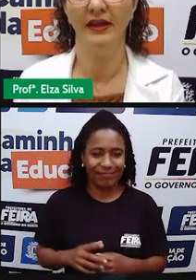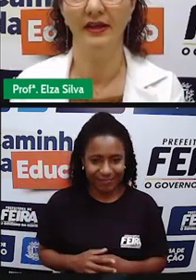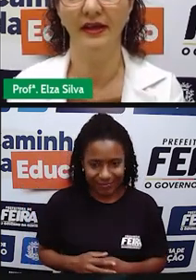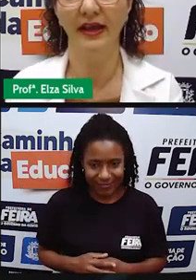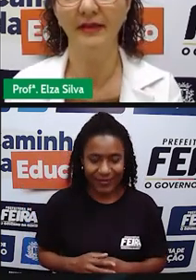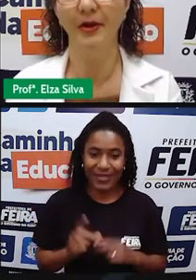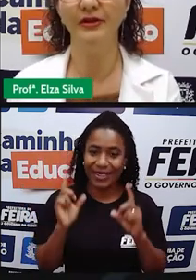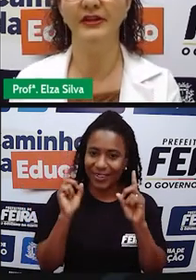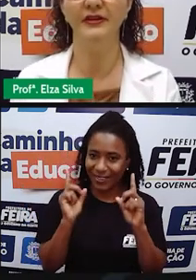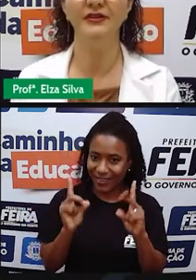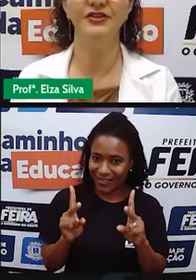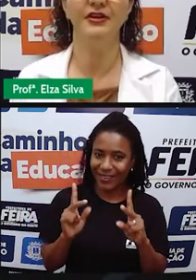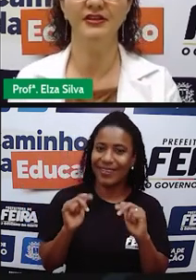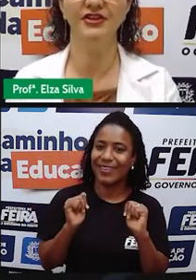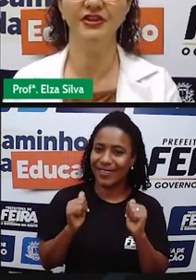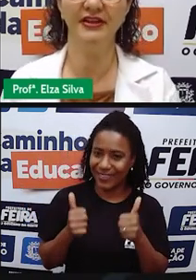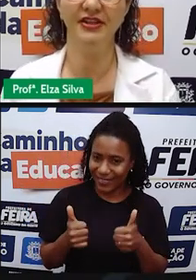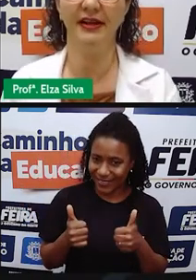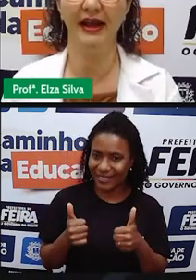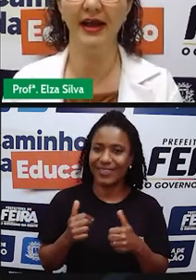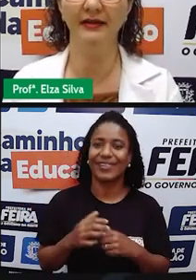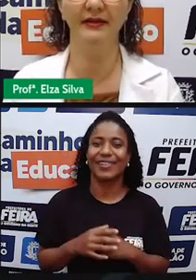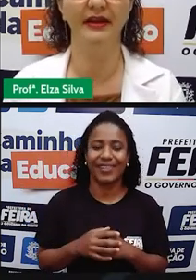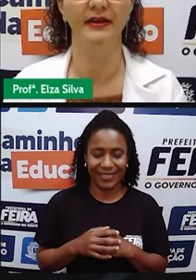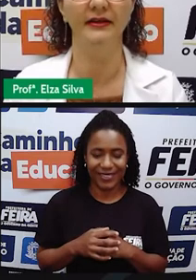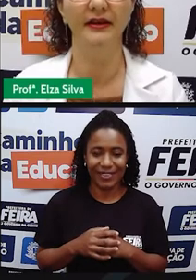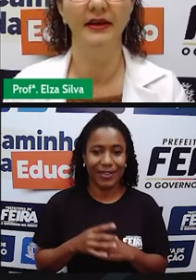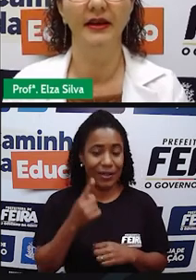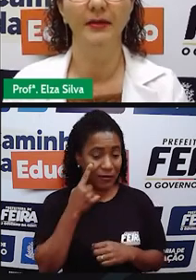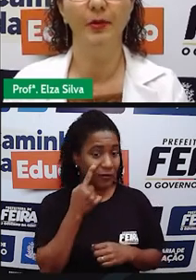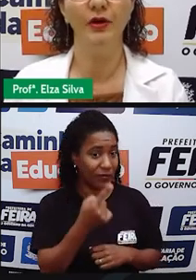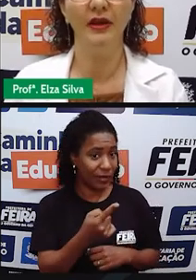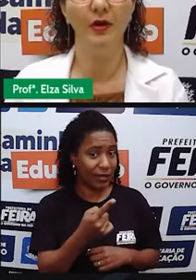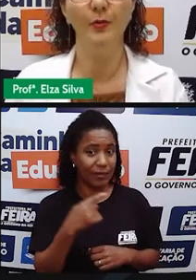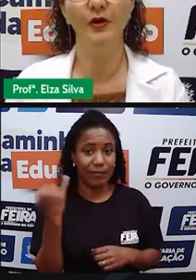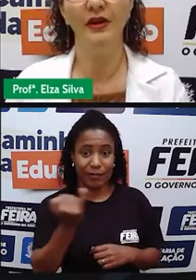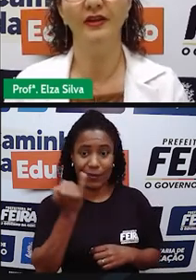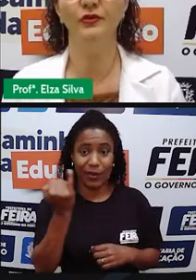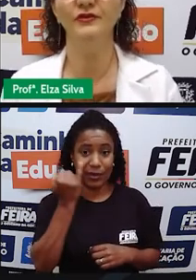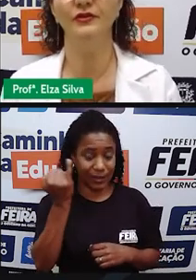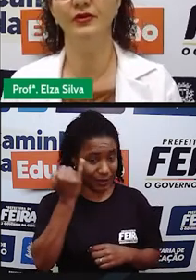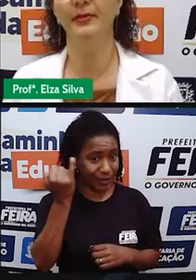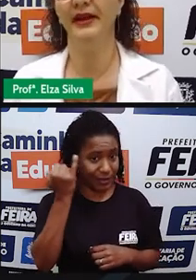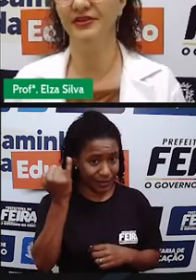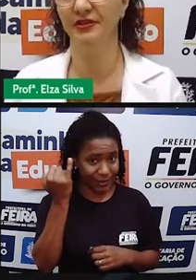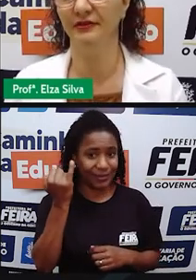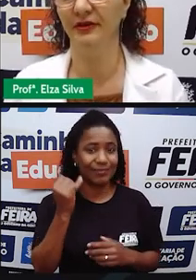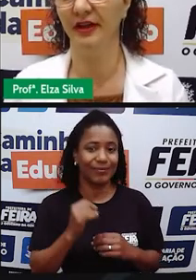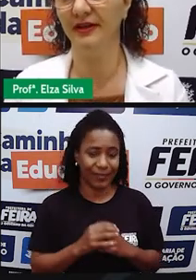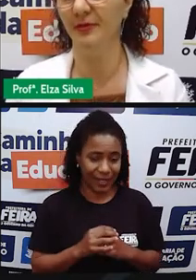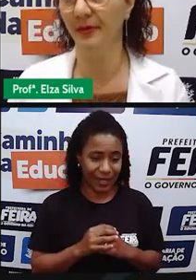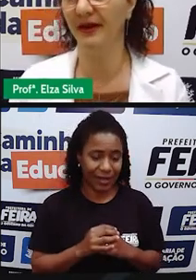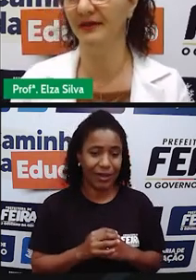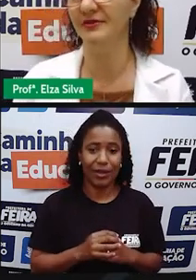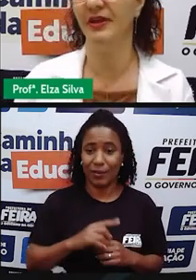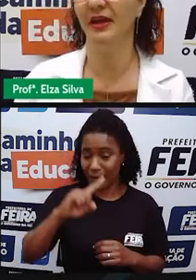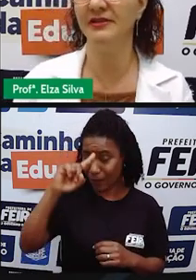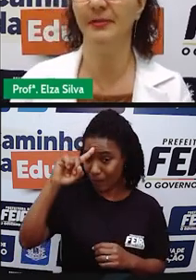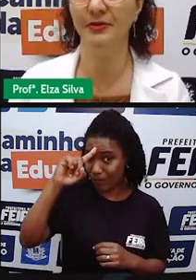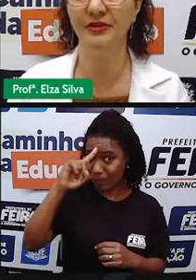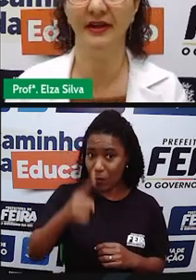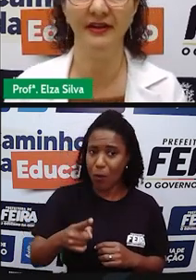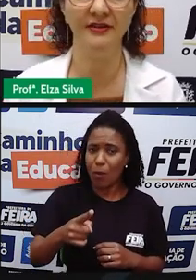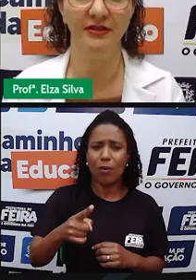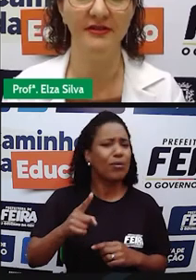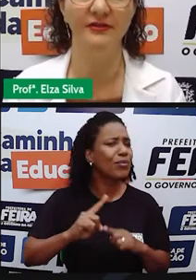Ok. Importante a gente destacar, Andréia, o porquê do uso do imperativo, né, nas propagandas. O que é que